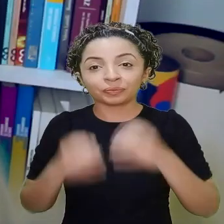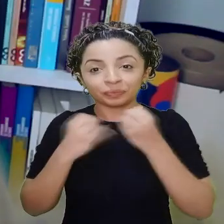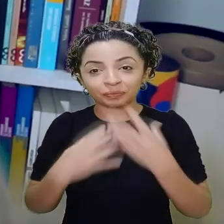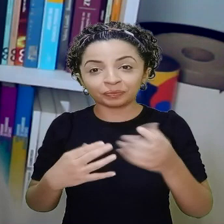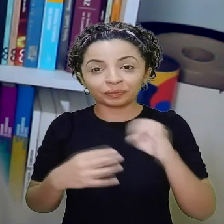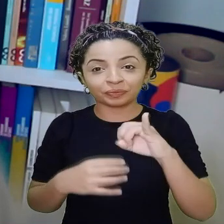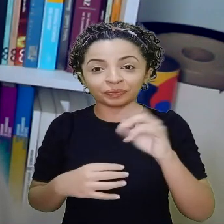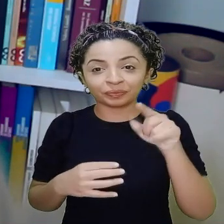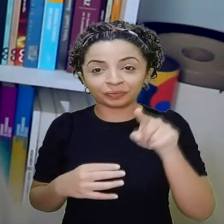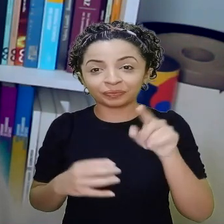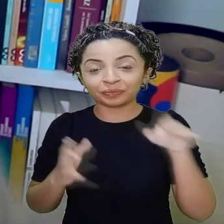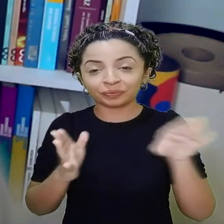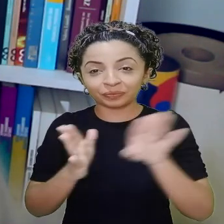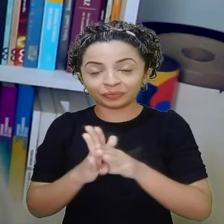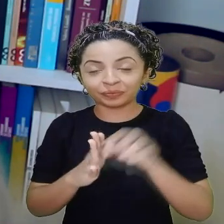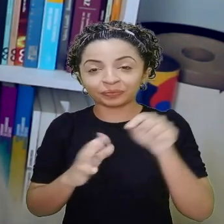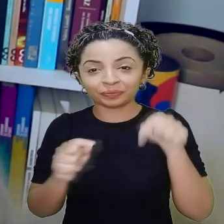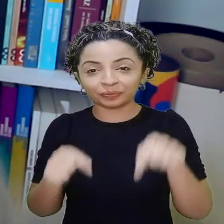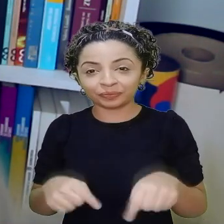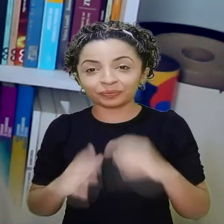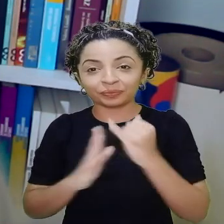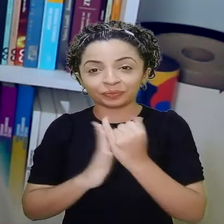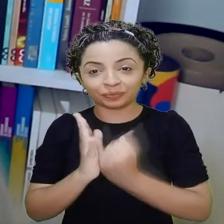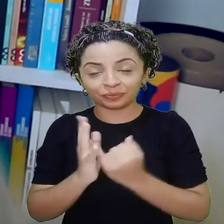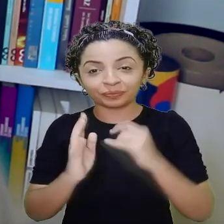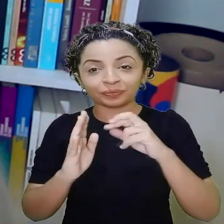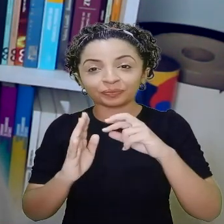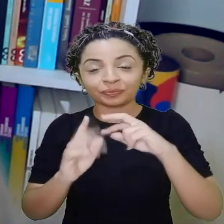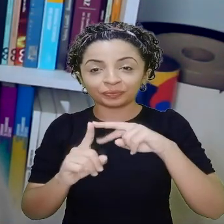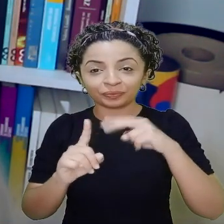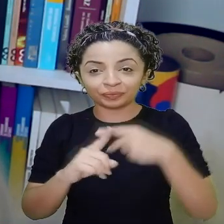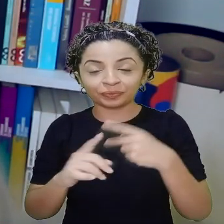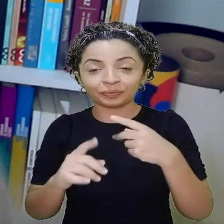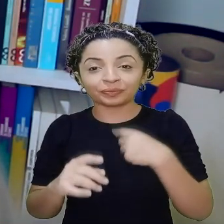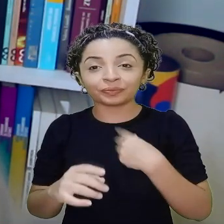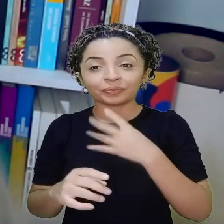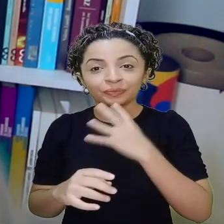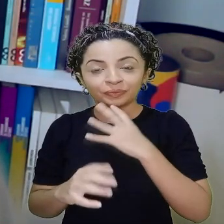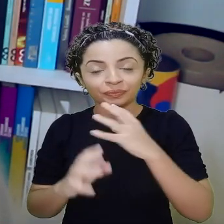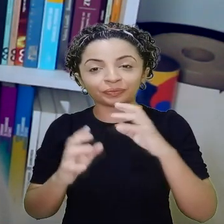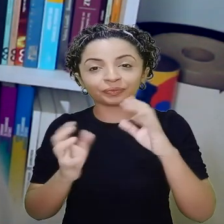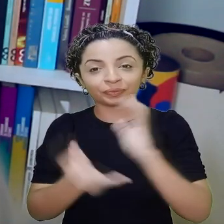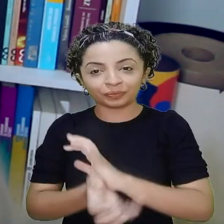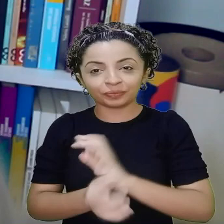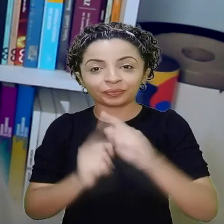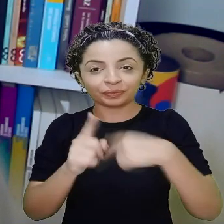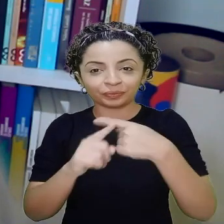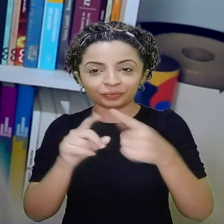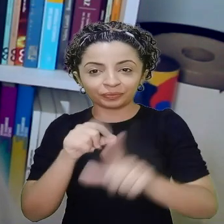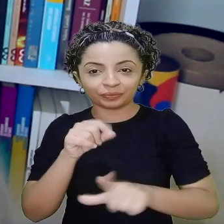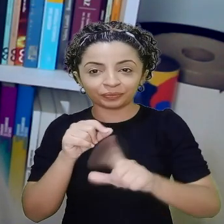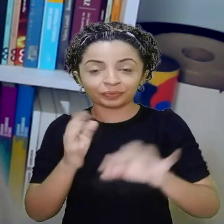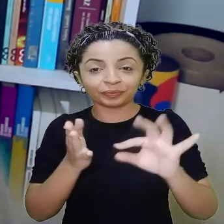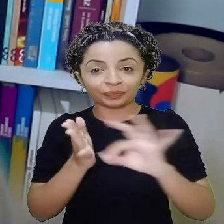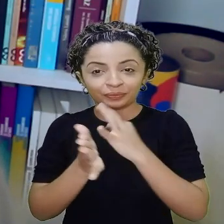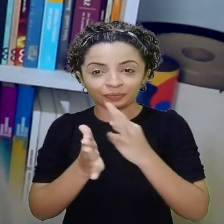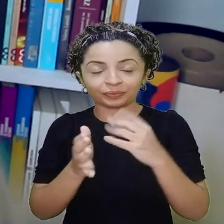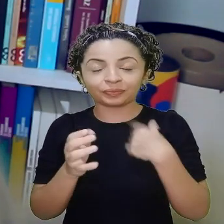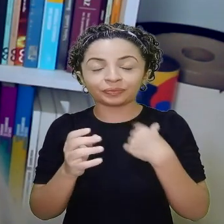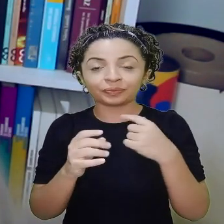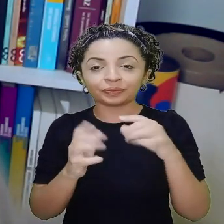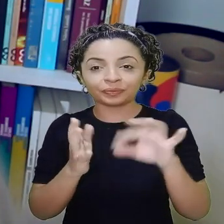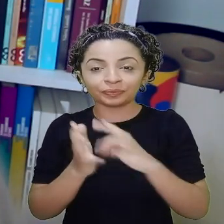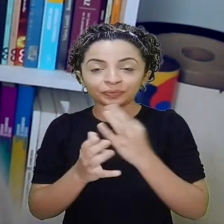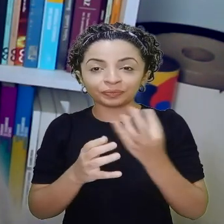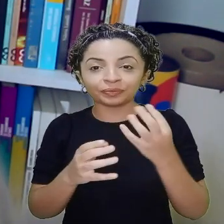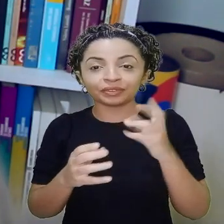Bom, se você chegou até aqui, já vou pedindo para você se inscrever no canal e conhecer o nosso Clube Mais Seleção. Você assina o Seleção